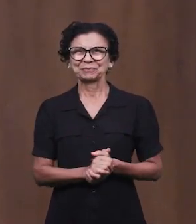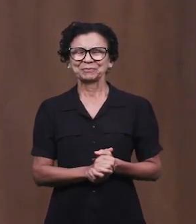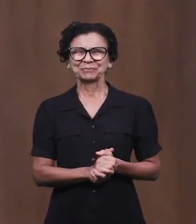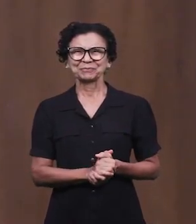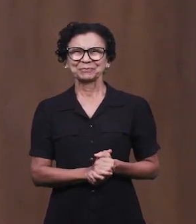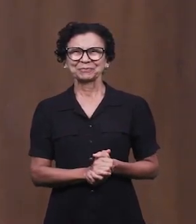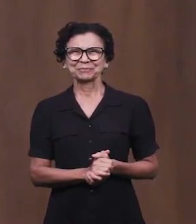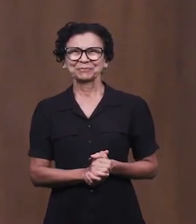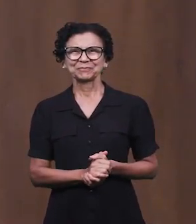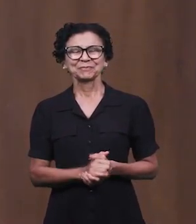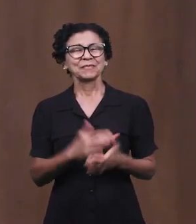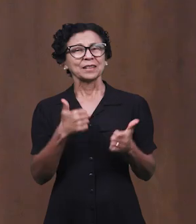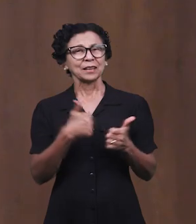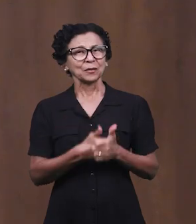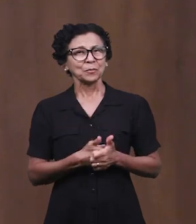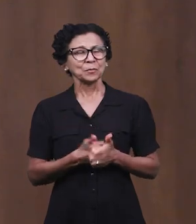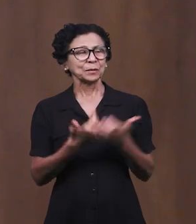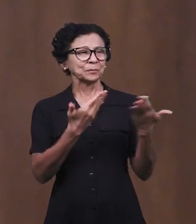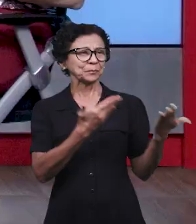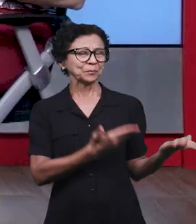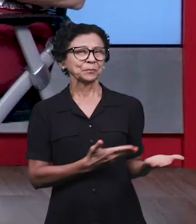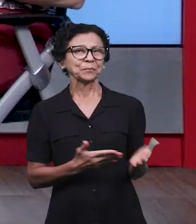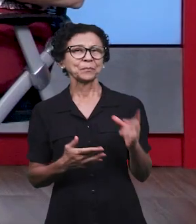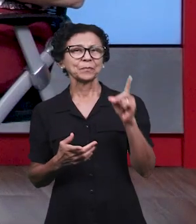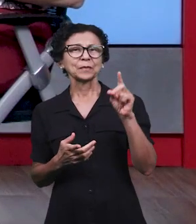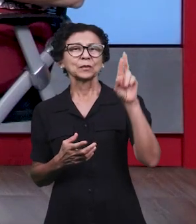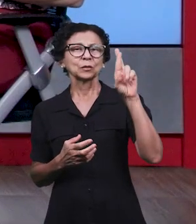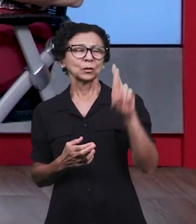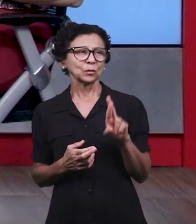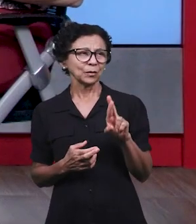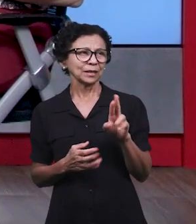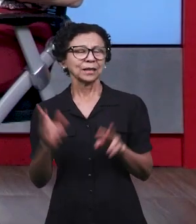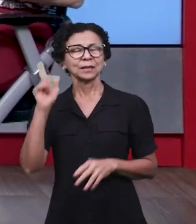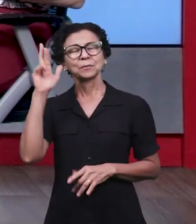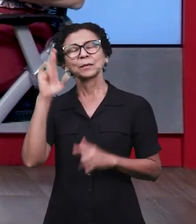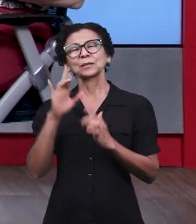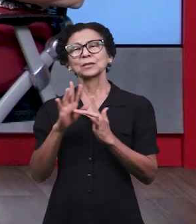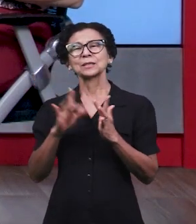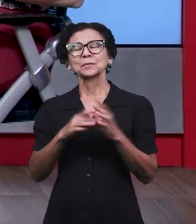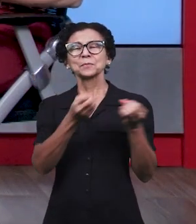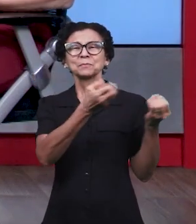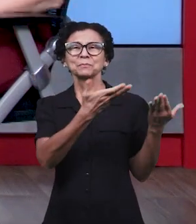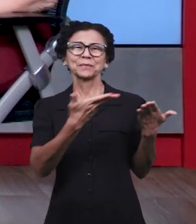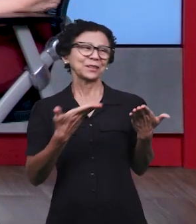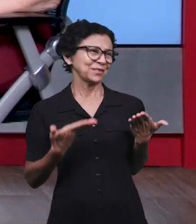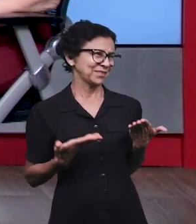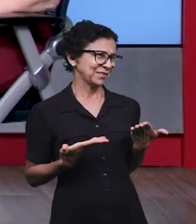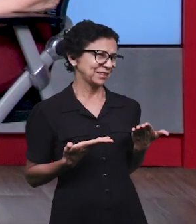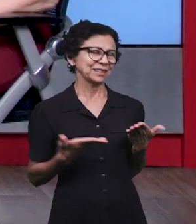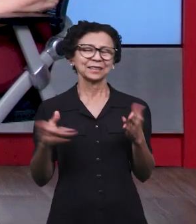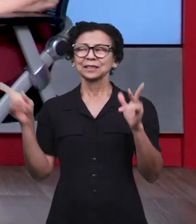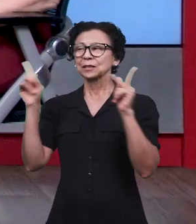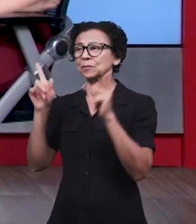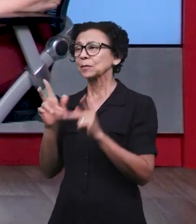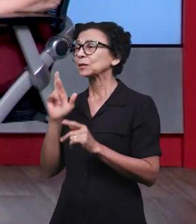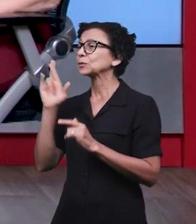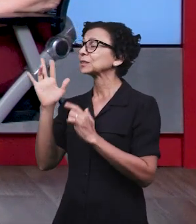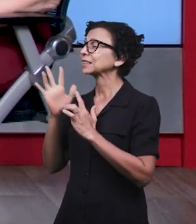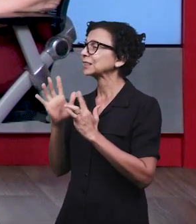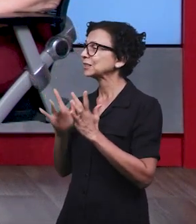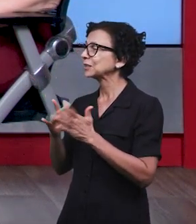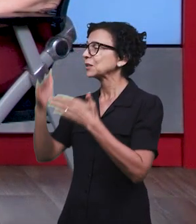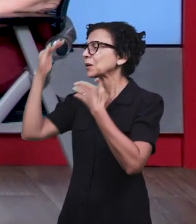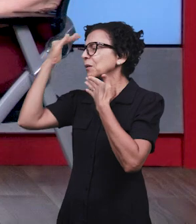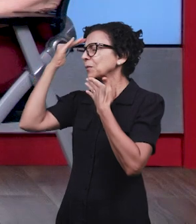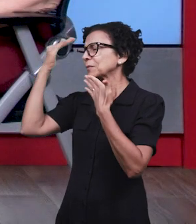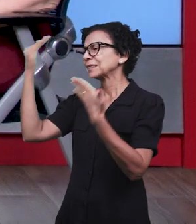Acompanhe conosco. Doutora Carla, a paz do Senhor, doutora Carla, seja muito bem-vinda. Paz do Senhor, Leonice. Obrigada.